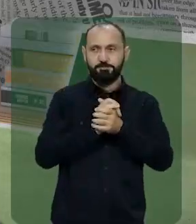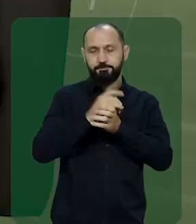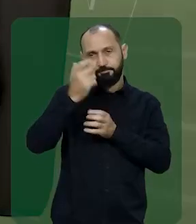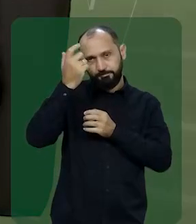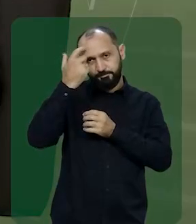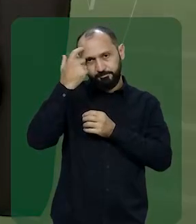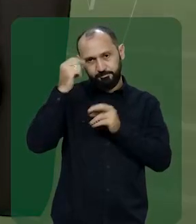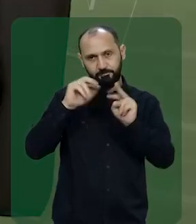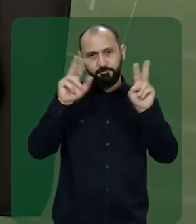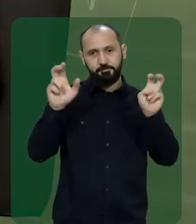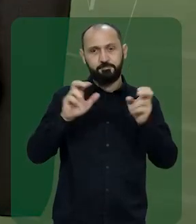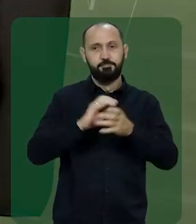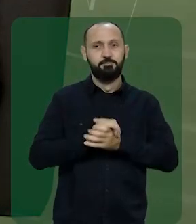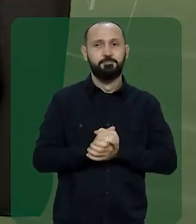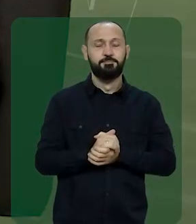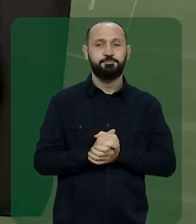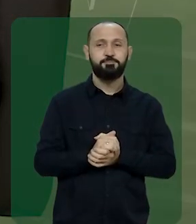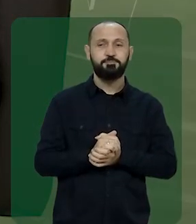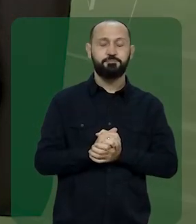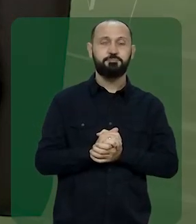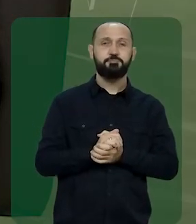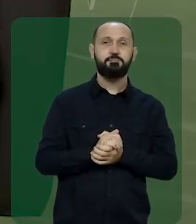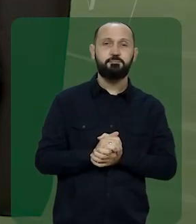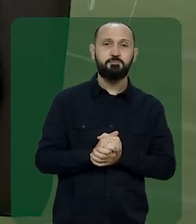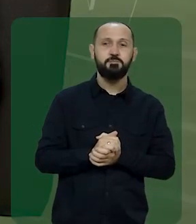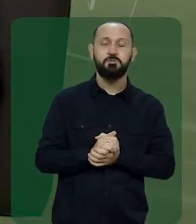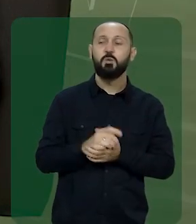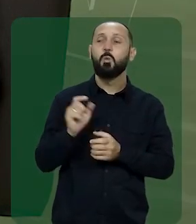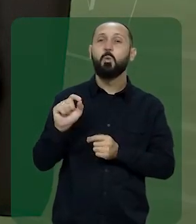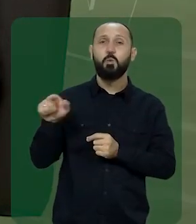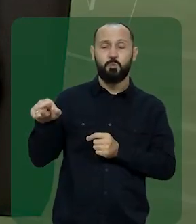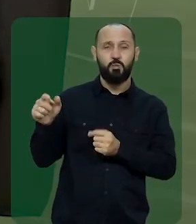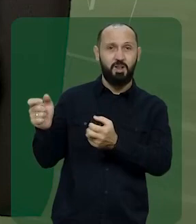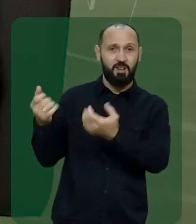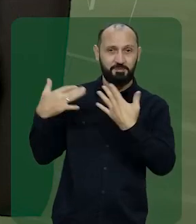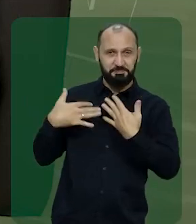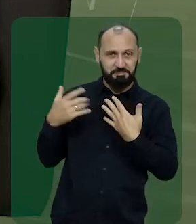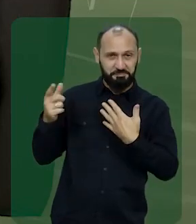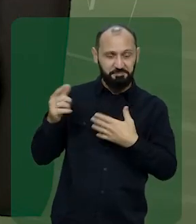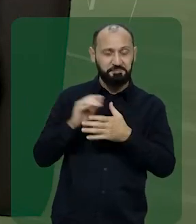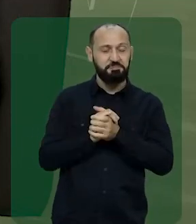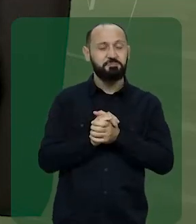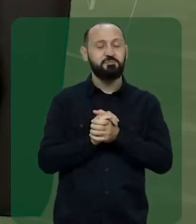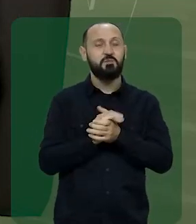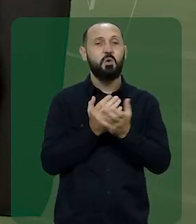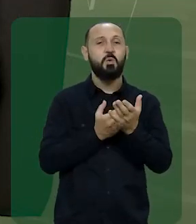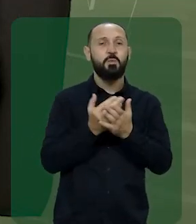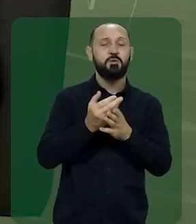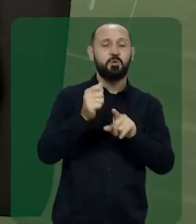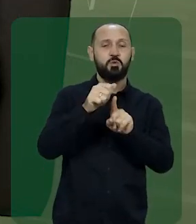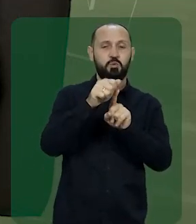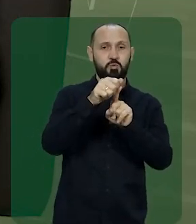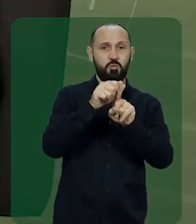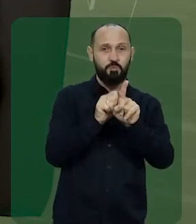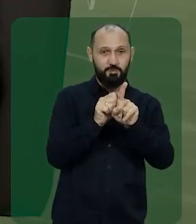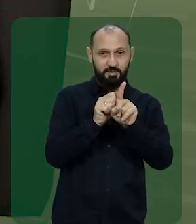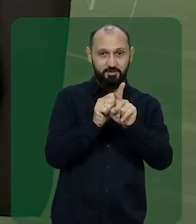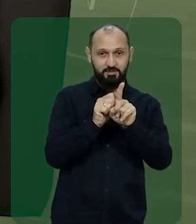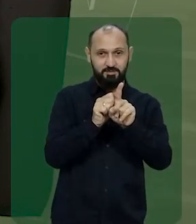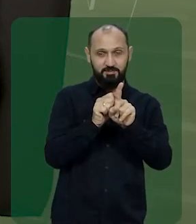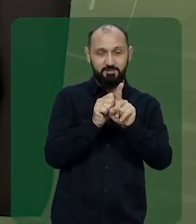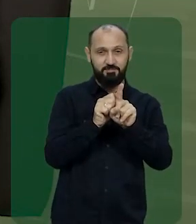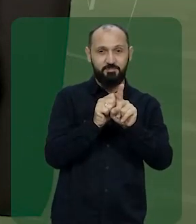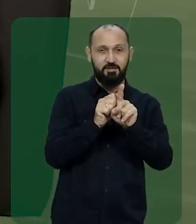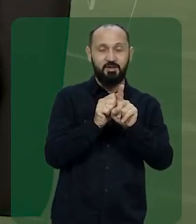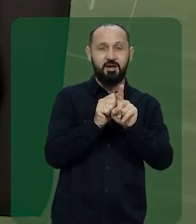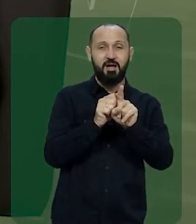é importantíssimo, para as pessoas ficarem mais atentas e pensarem sobre isso,